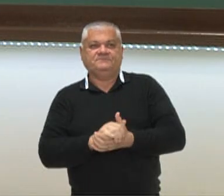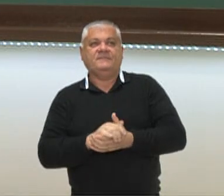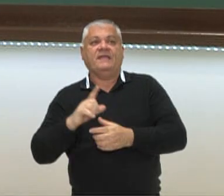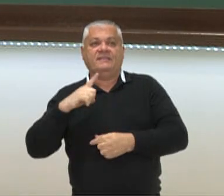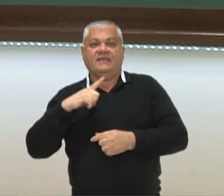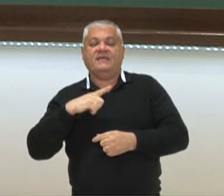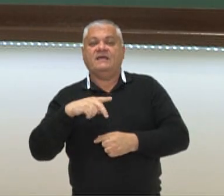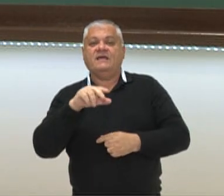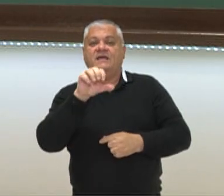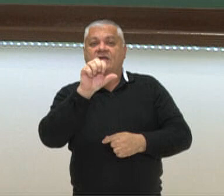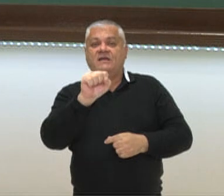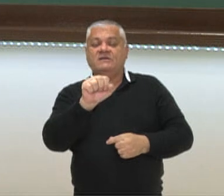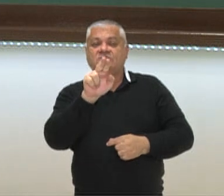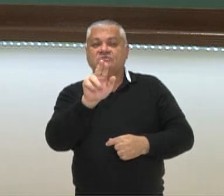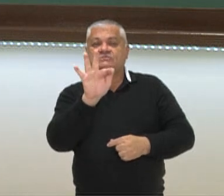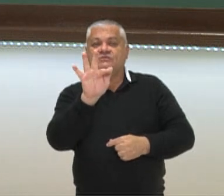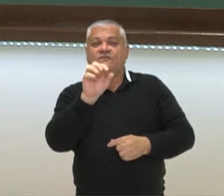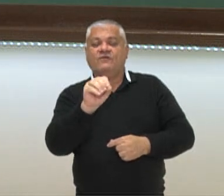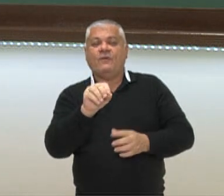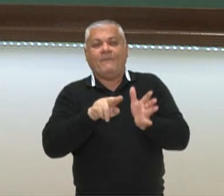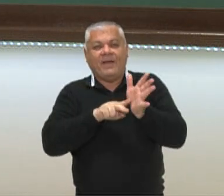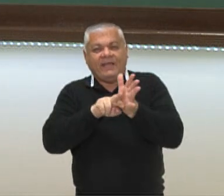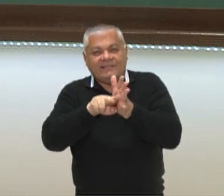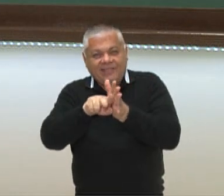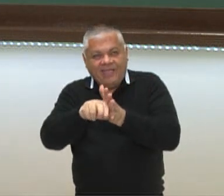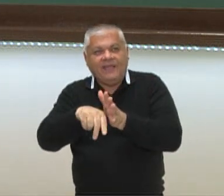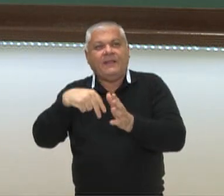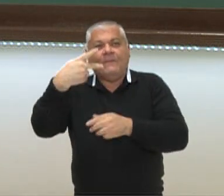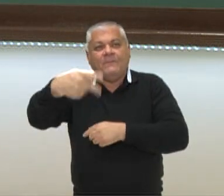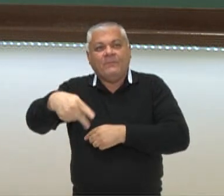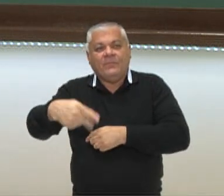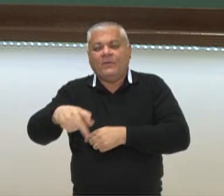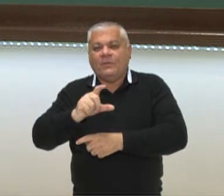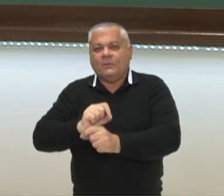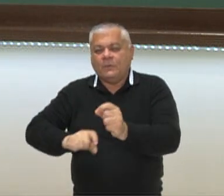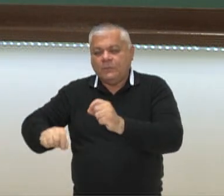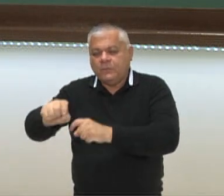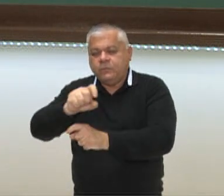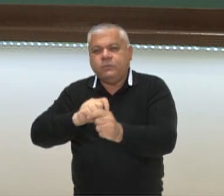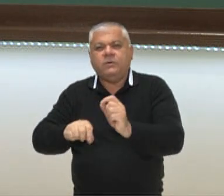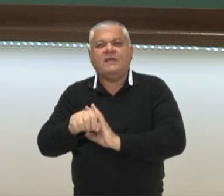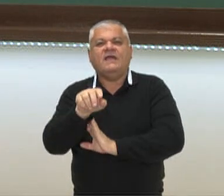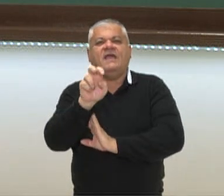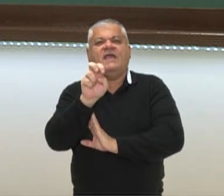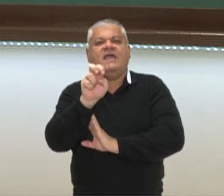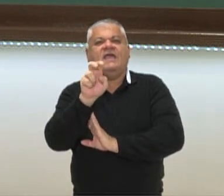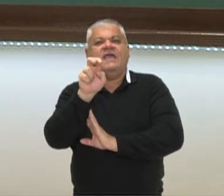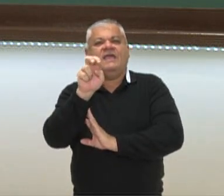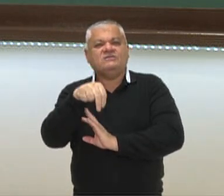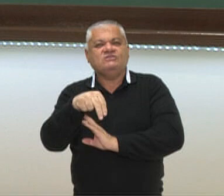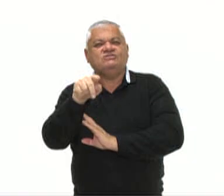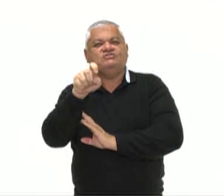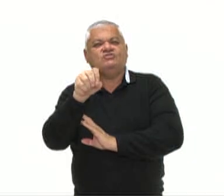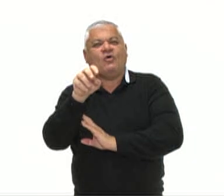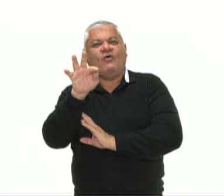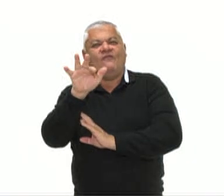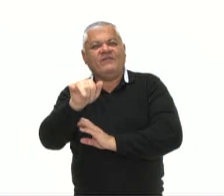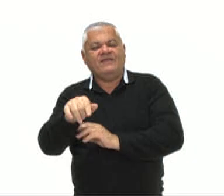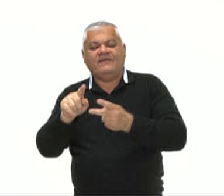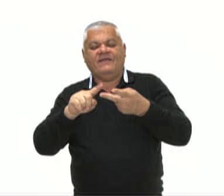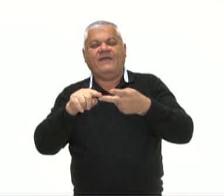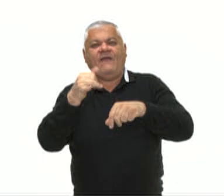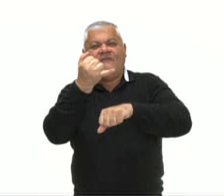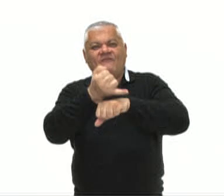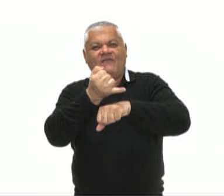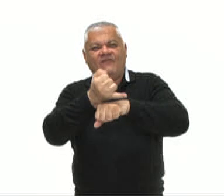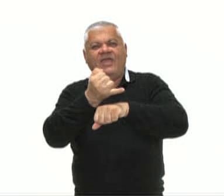temos as sulfobactérias, que são responsáveis pela oxidação de compostos à base de enxofre, tá? As ferrobactérias,